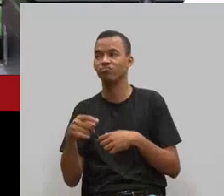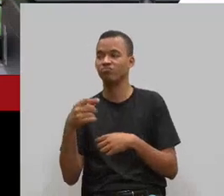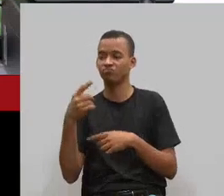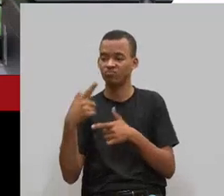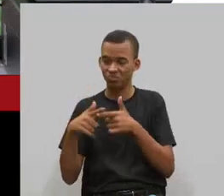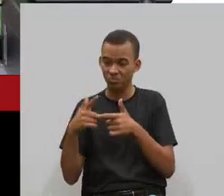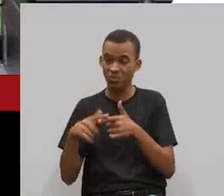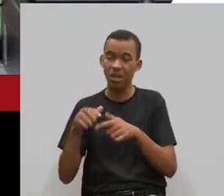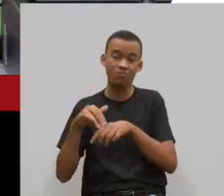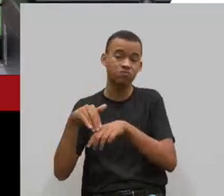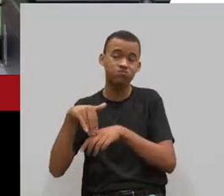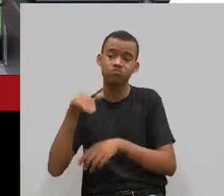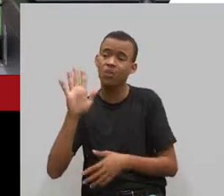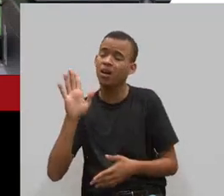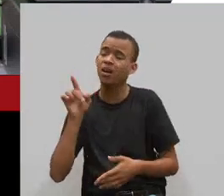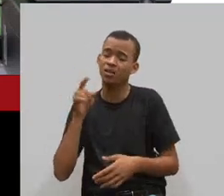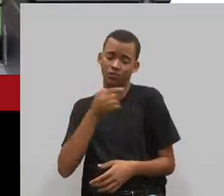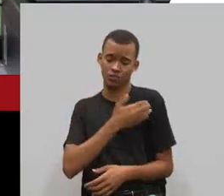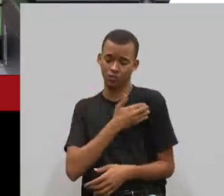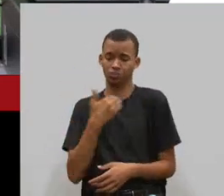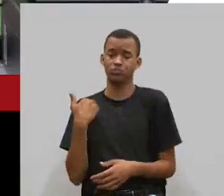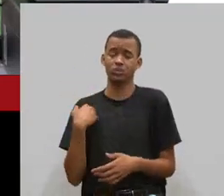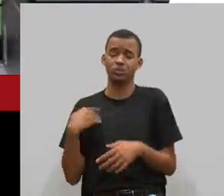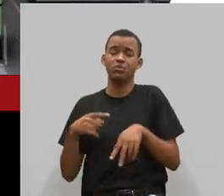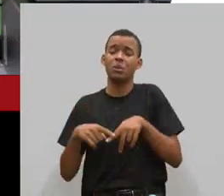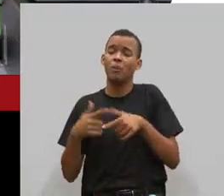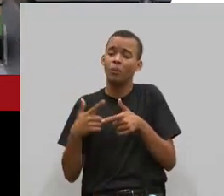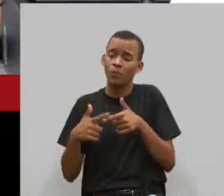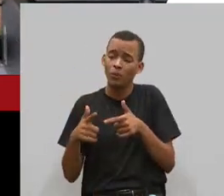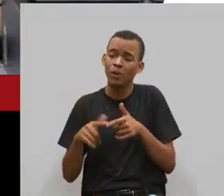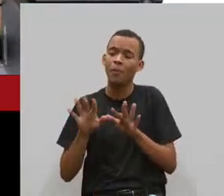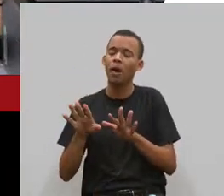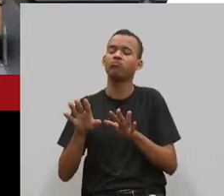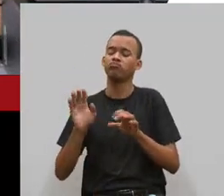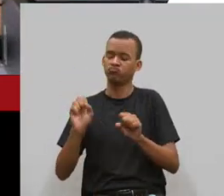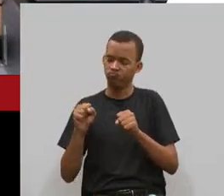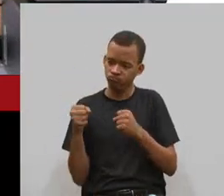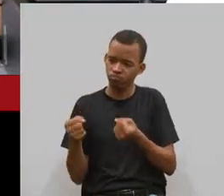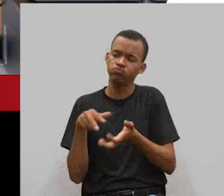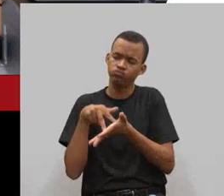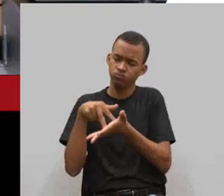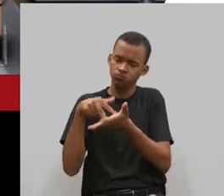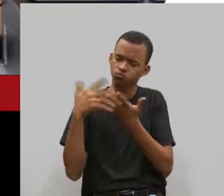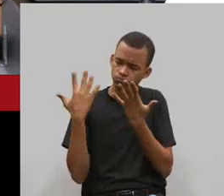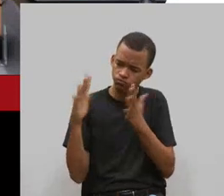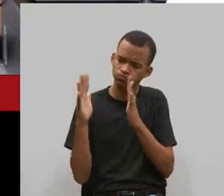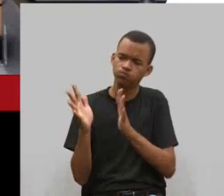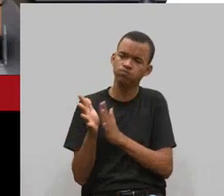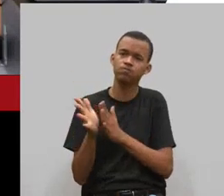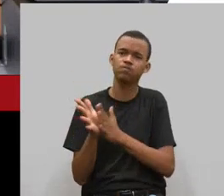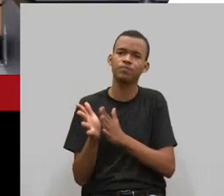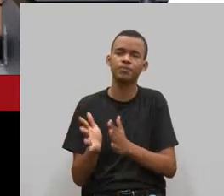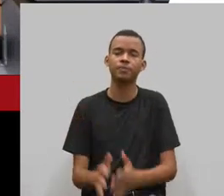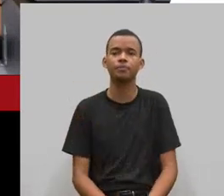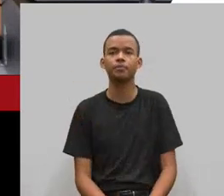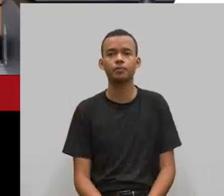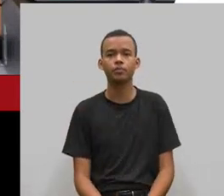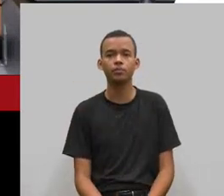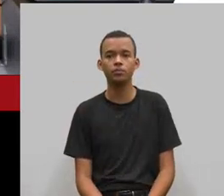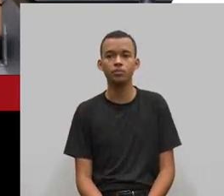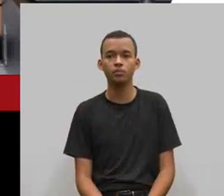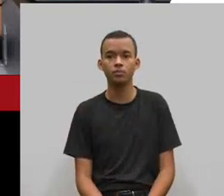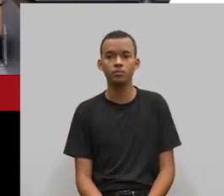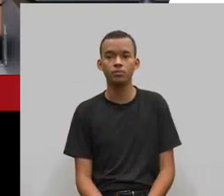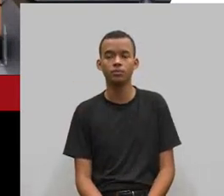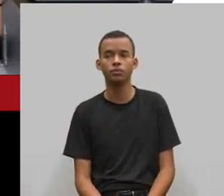viu passo a palavra agora ao Cláudio Guedes Cláudio Eudes processo